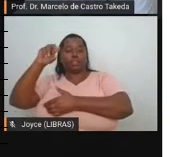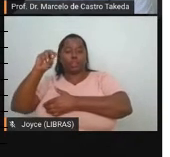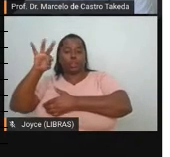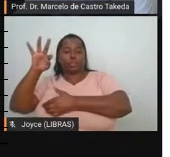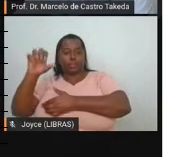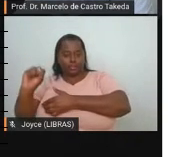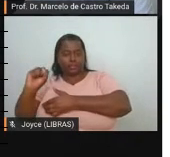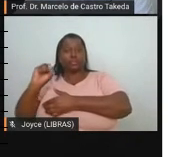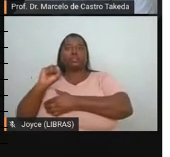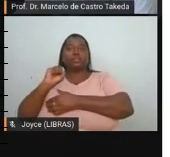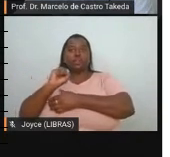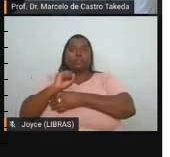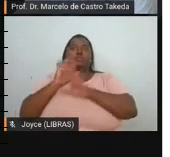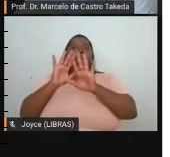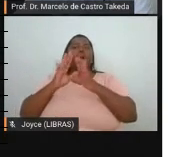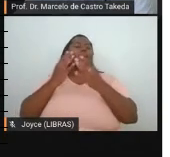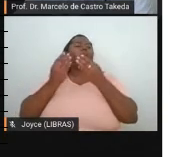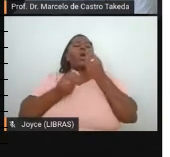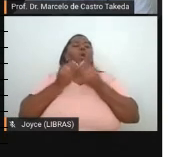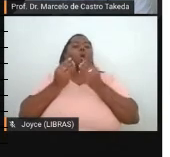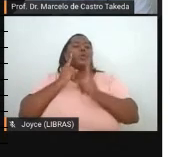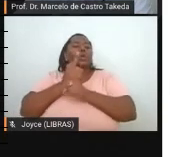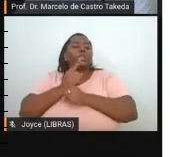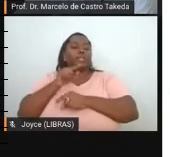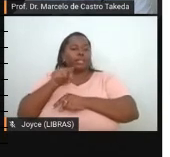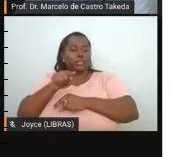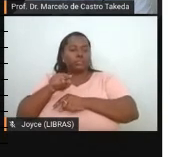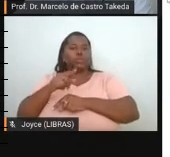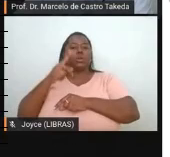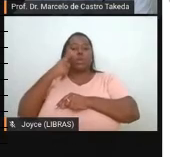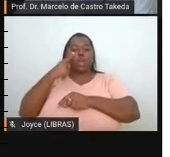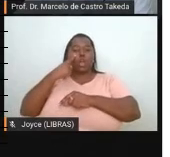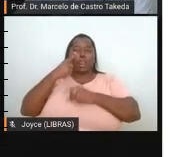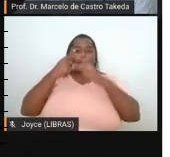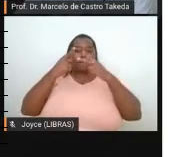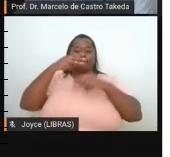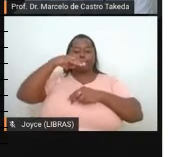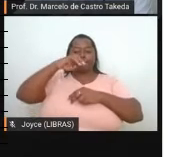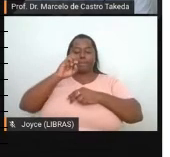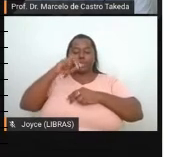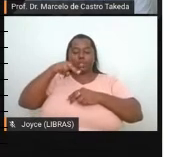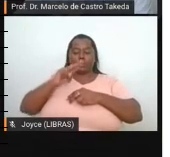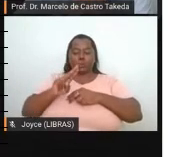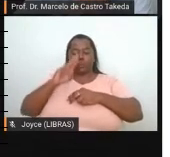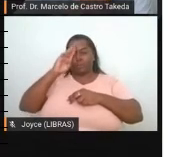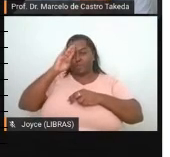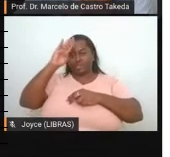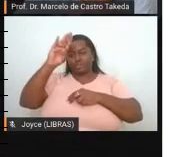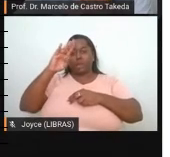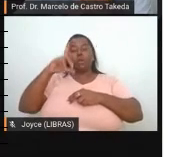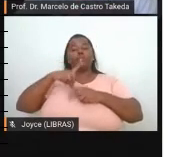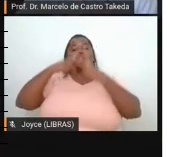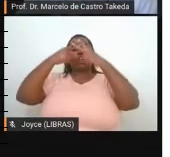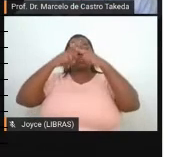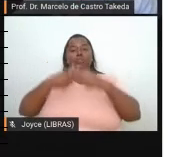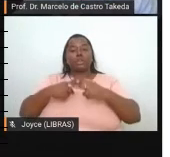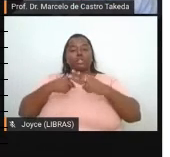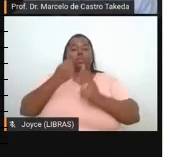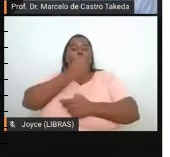vai encontrar isso, o livro de notas? De novo, lá naquele menu principal, configuração do livro de notas. Tá?